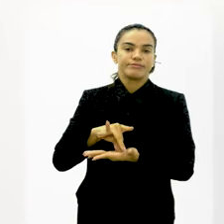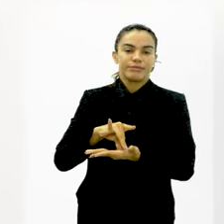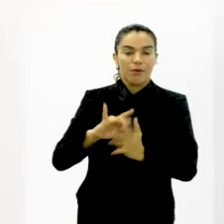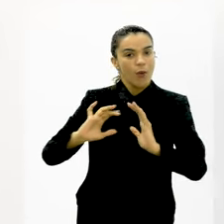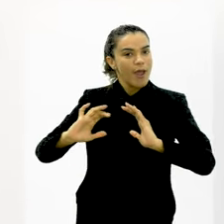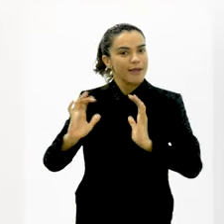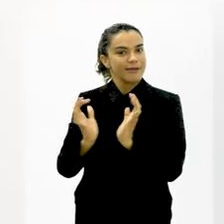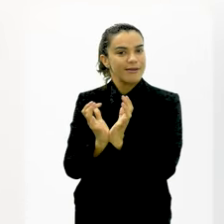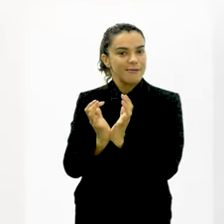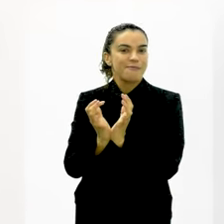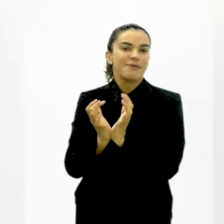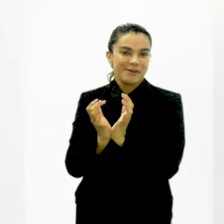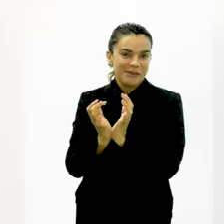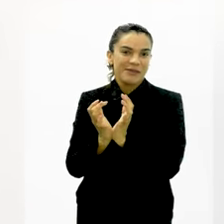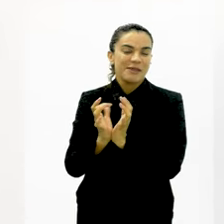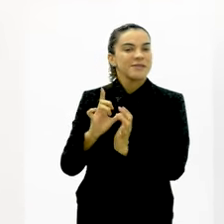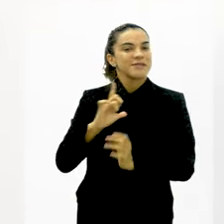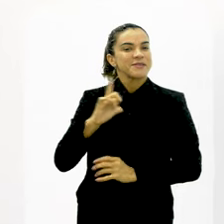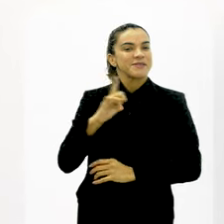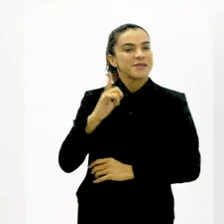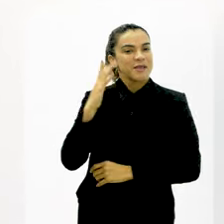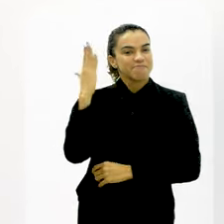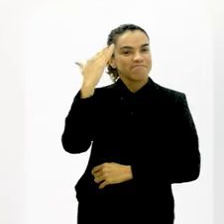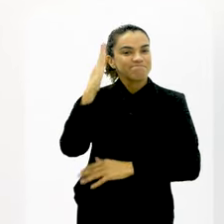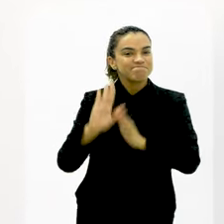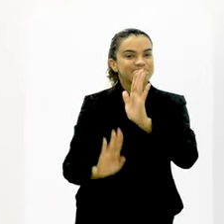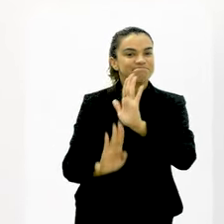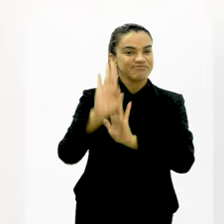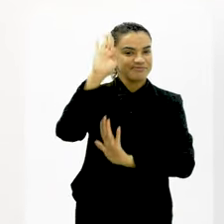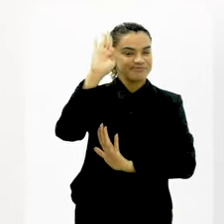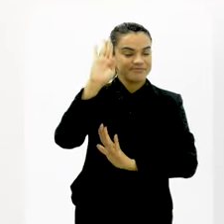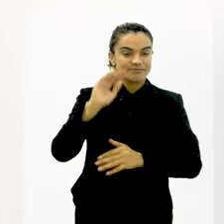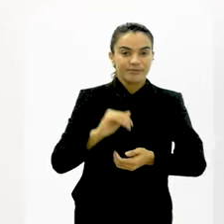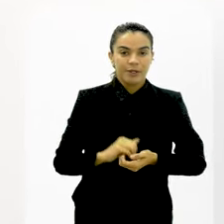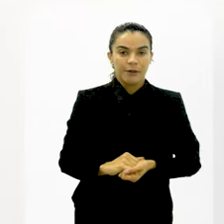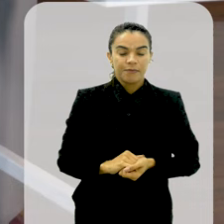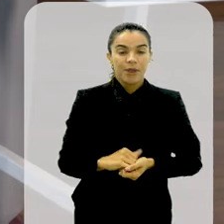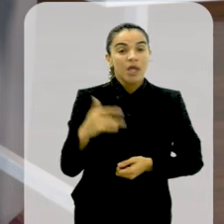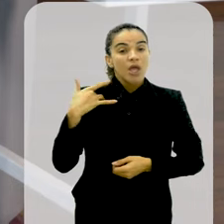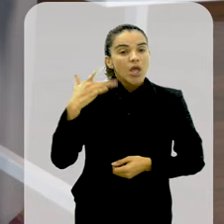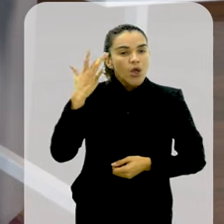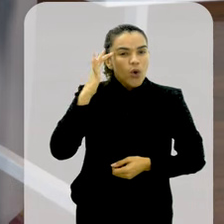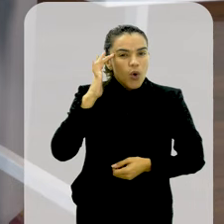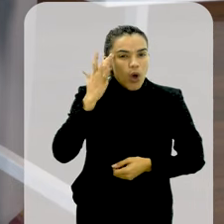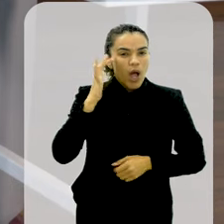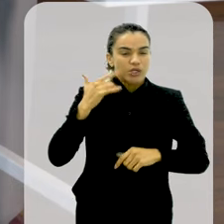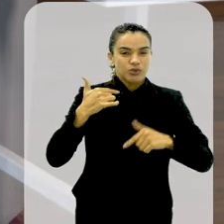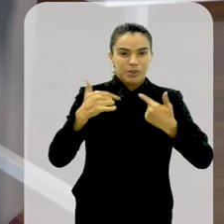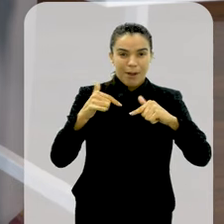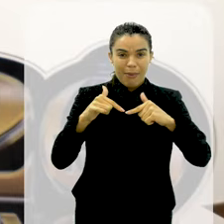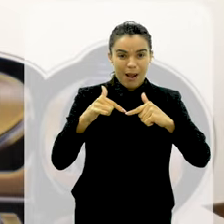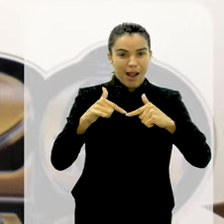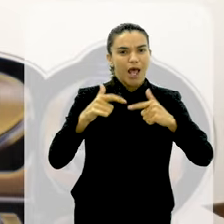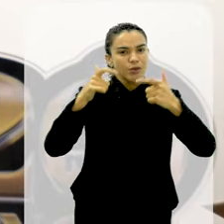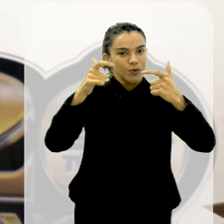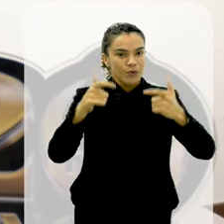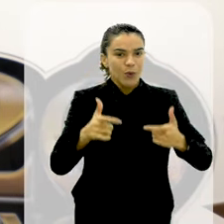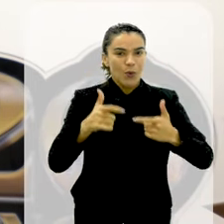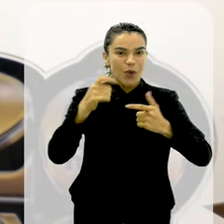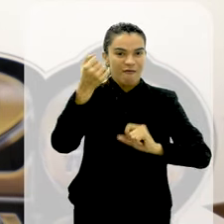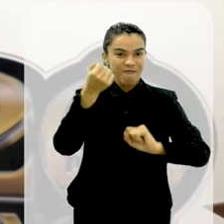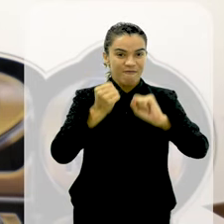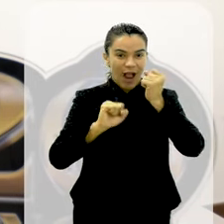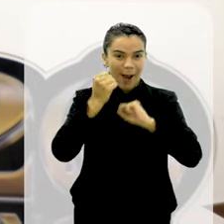com a equipe faz a gente ter esse sucesso também. Eu acho que o trabalhar num barracão,